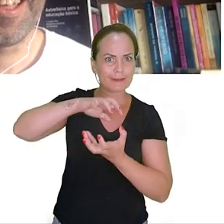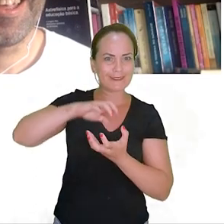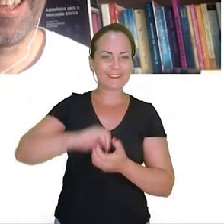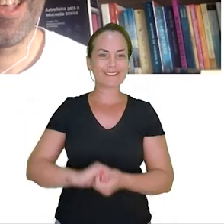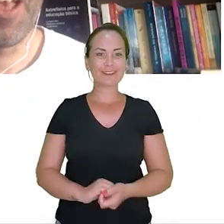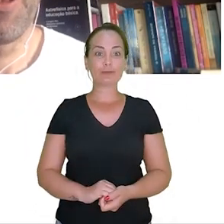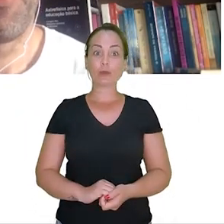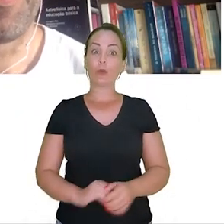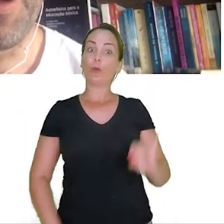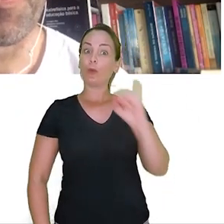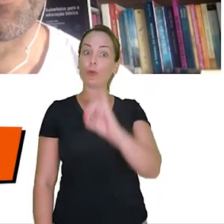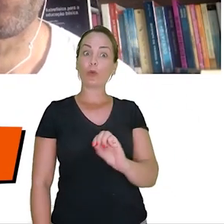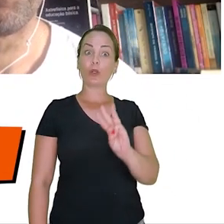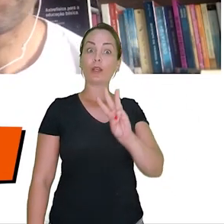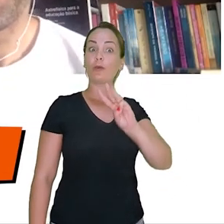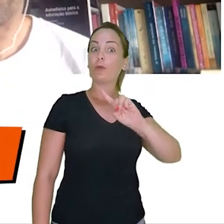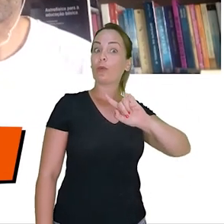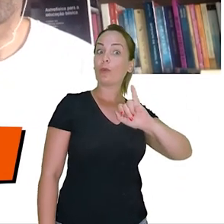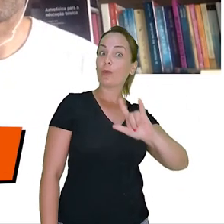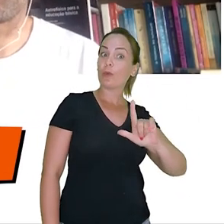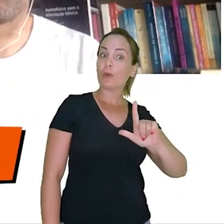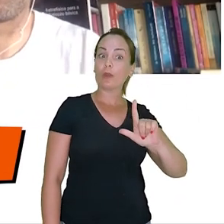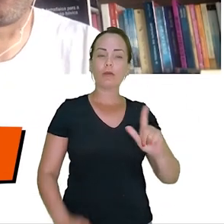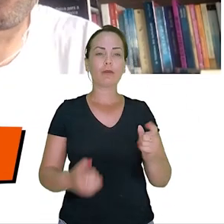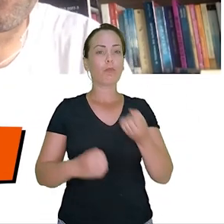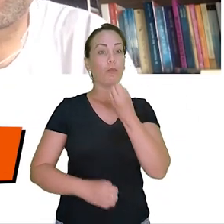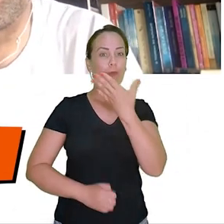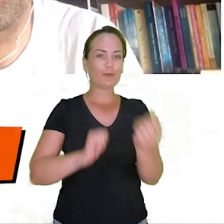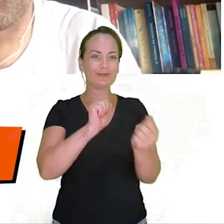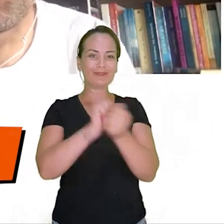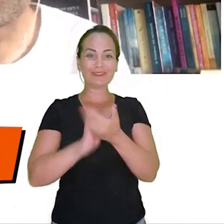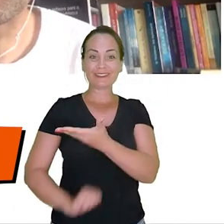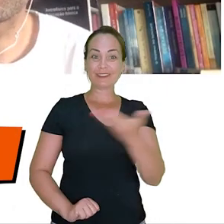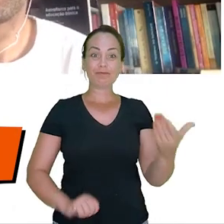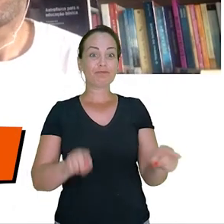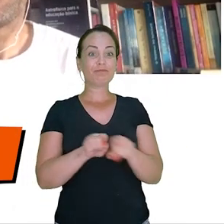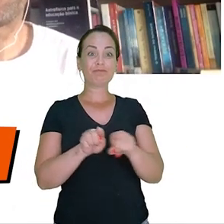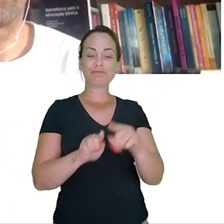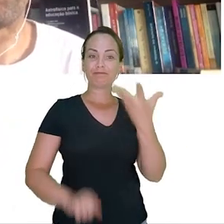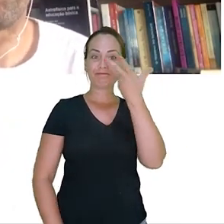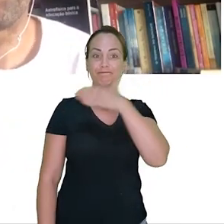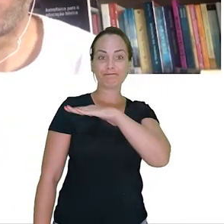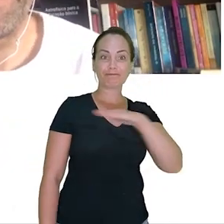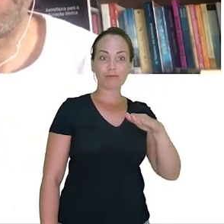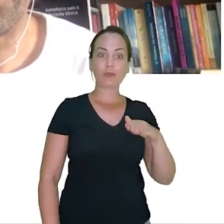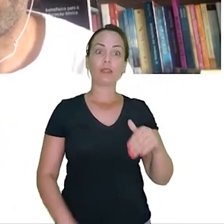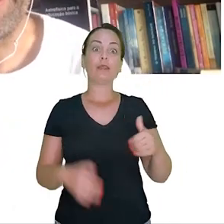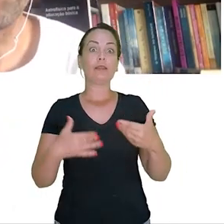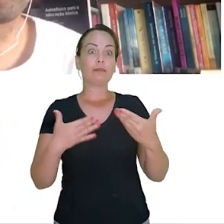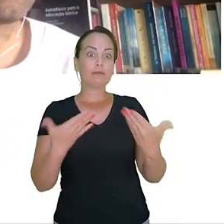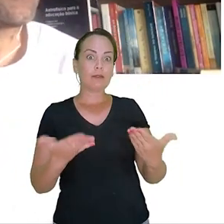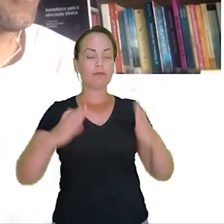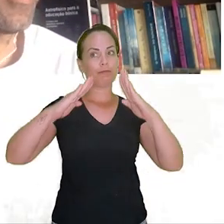querido? Olá, Wilson. Muito bom estar aqui com vocês, com essas crianças todas. Então,